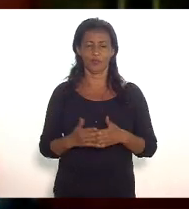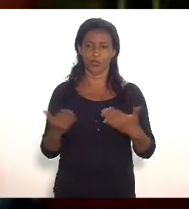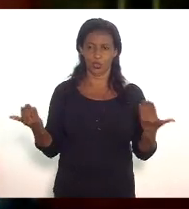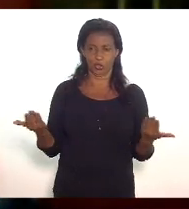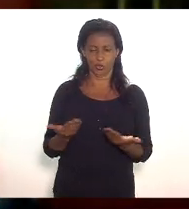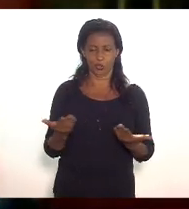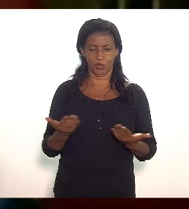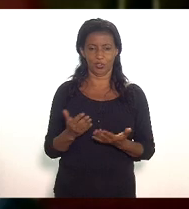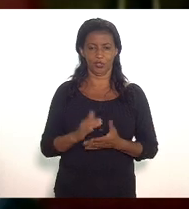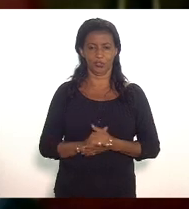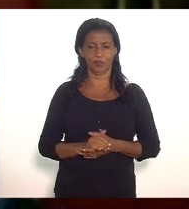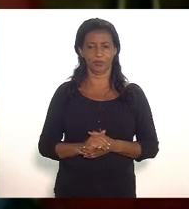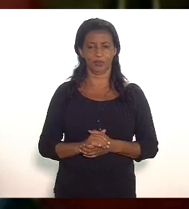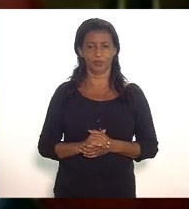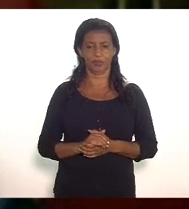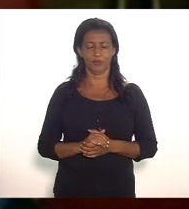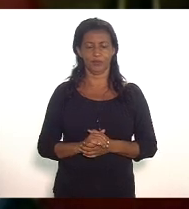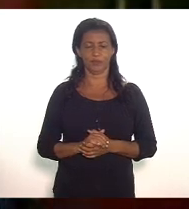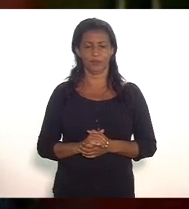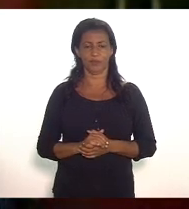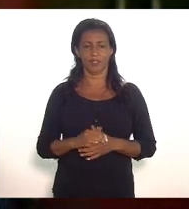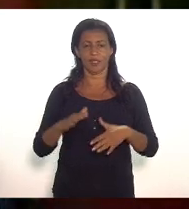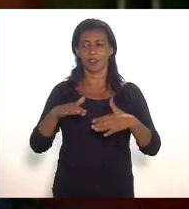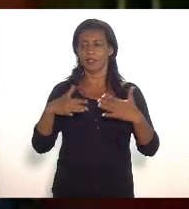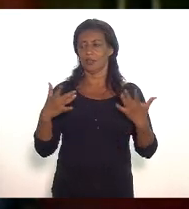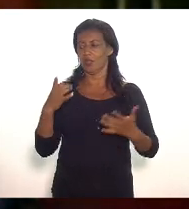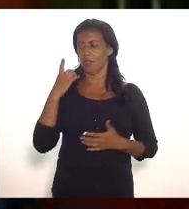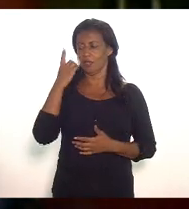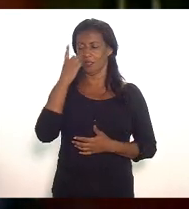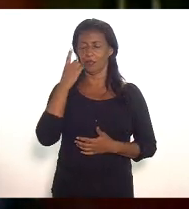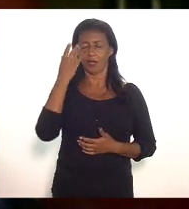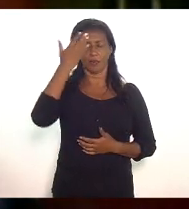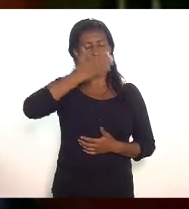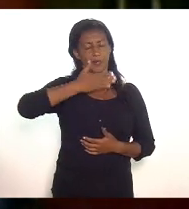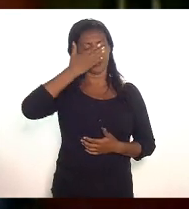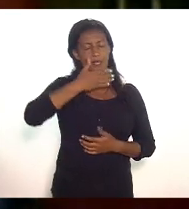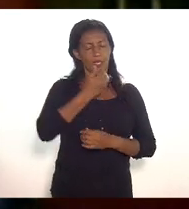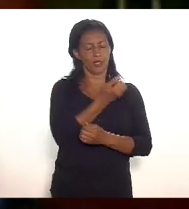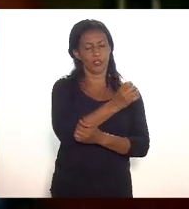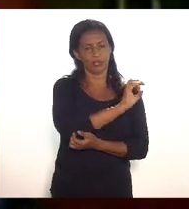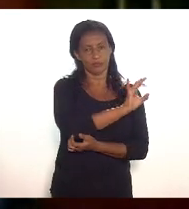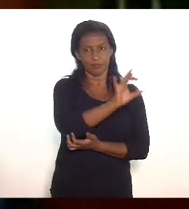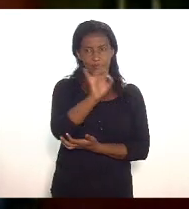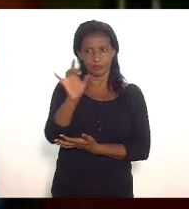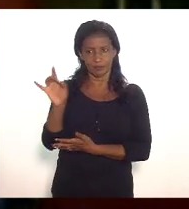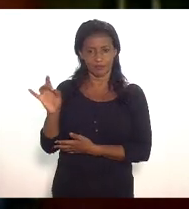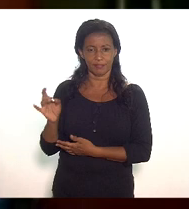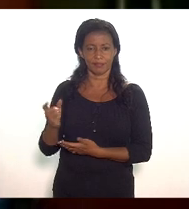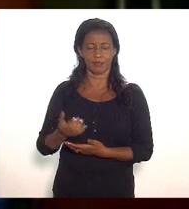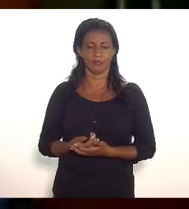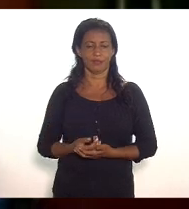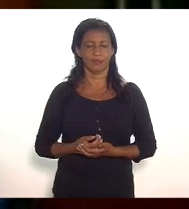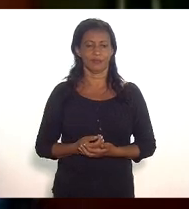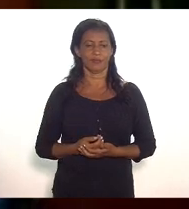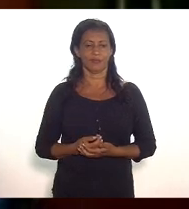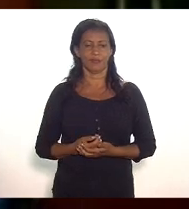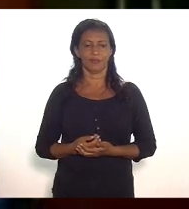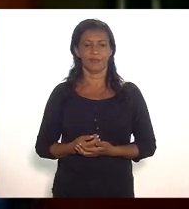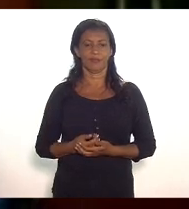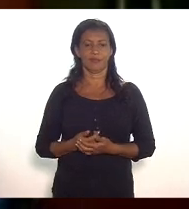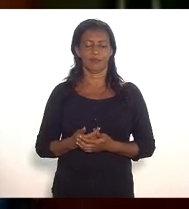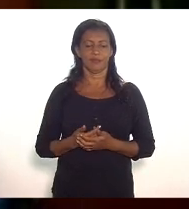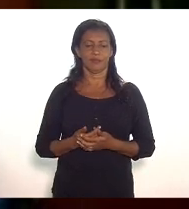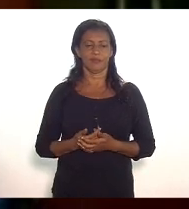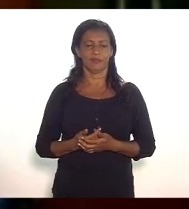de hoje. Senhoras deputadas presentes, senhores deputados presentes, servidores da